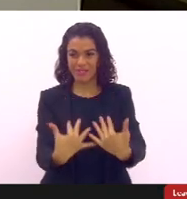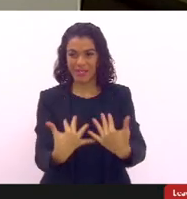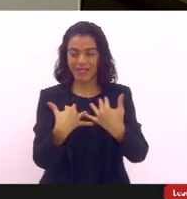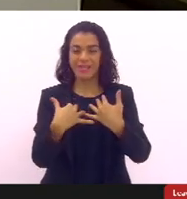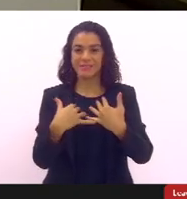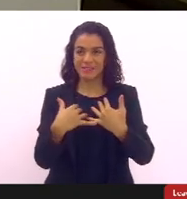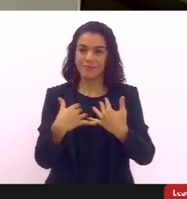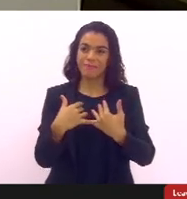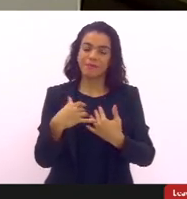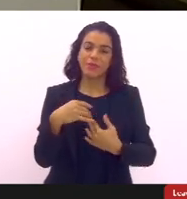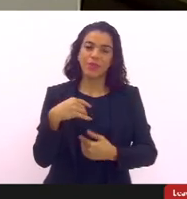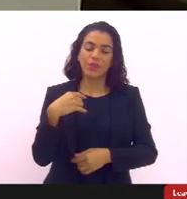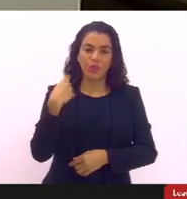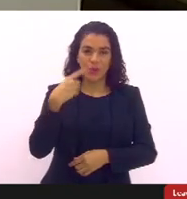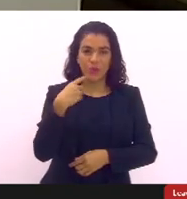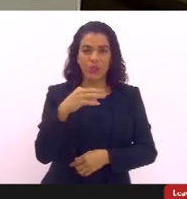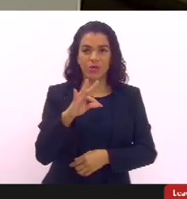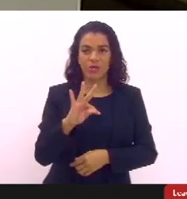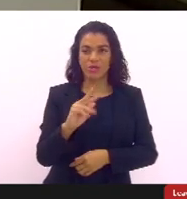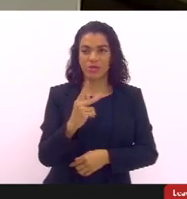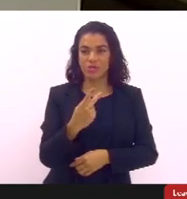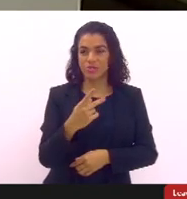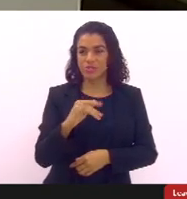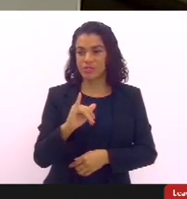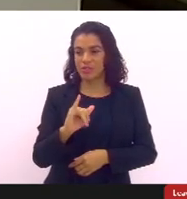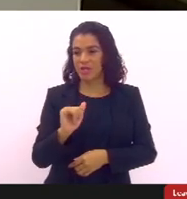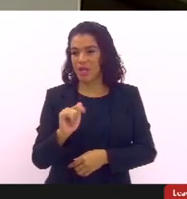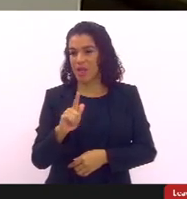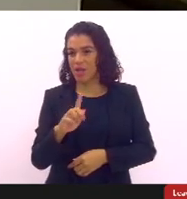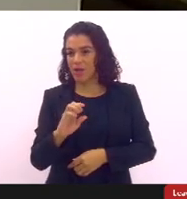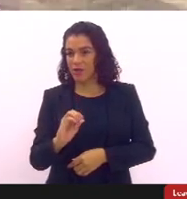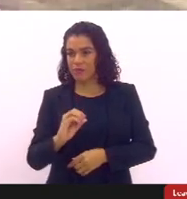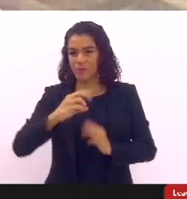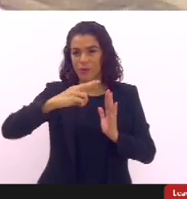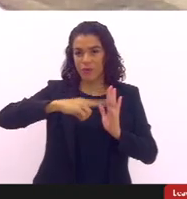doutor Tiago, que fez aqui uma leitura,